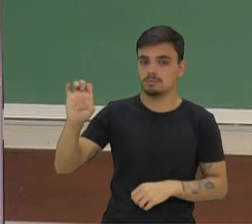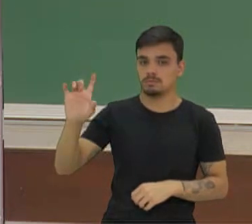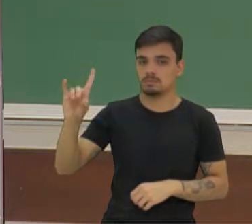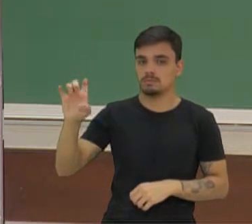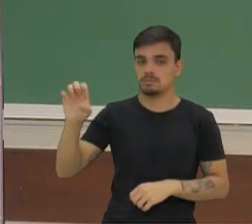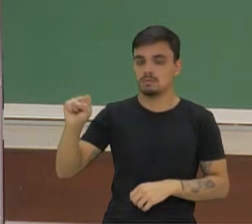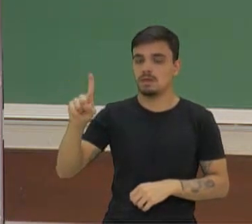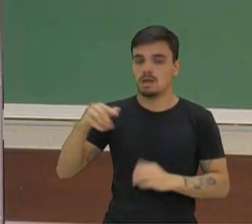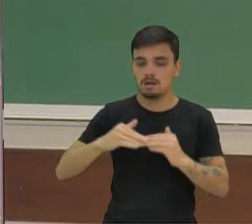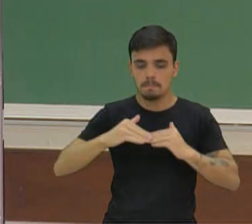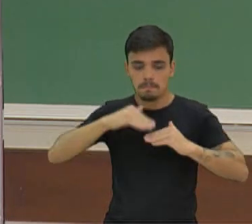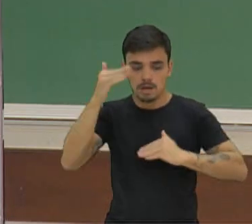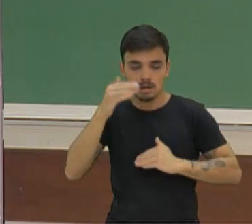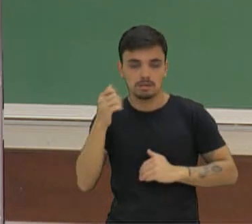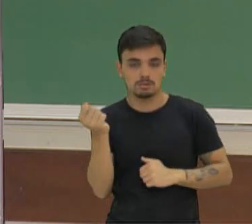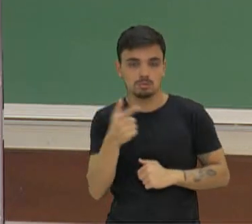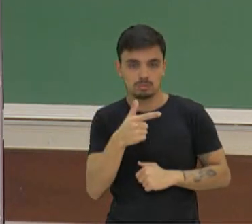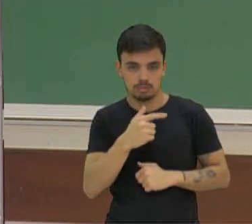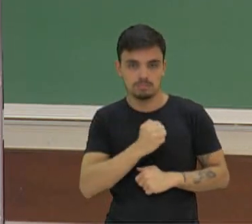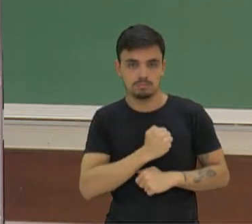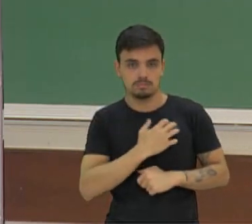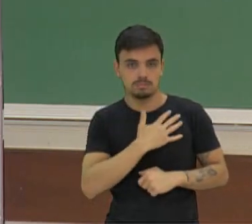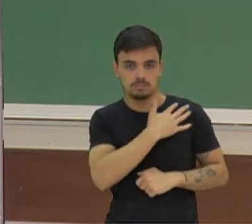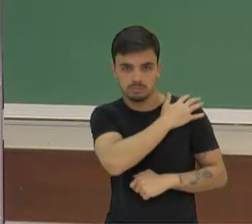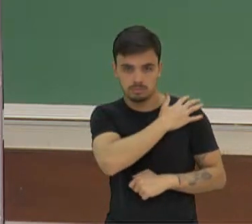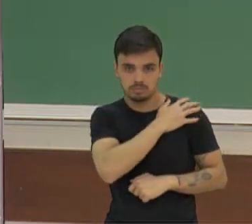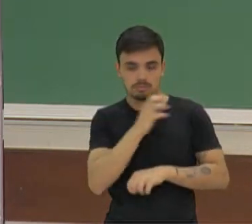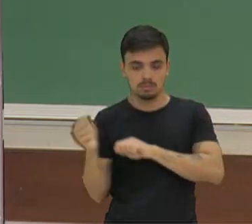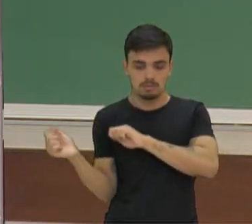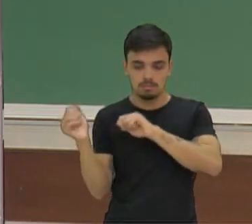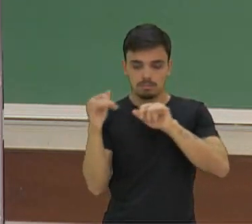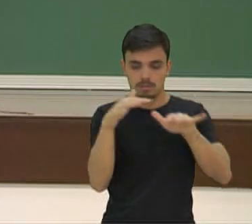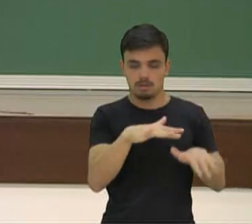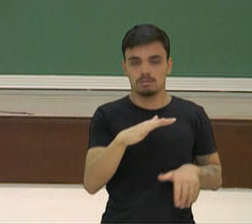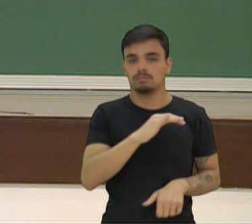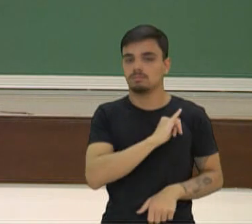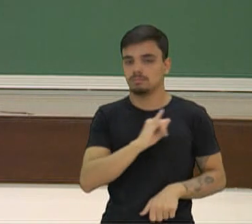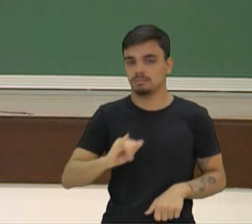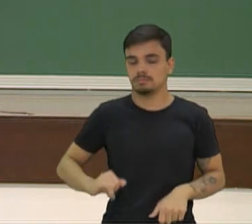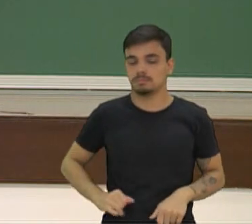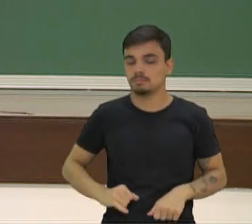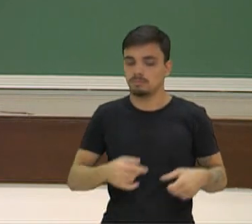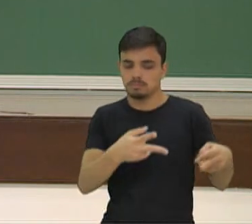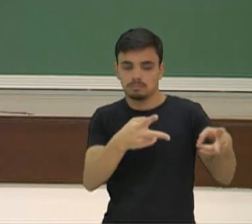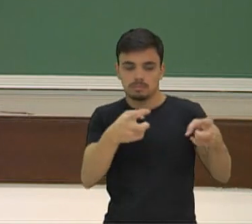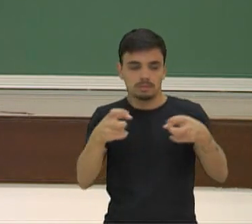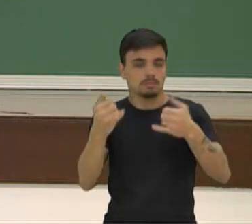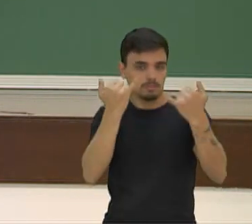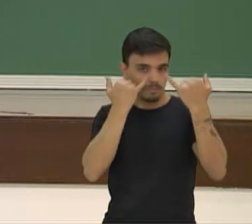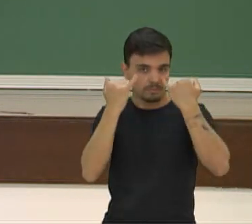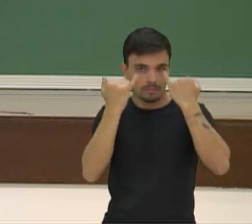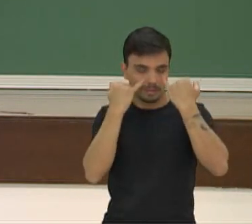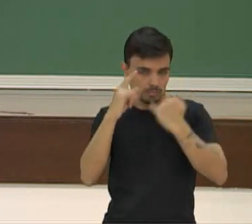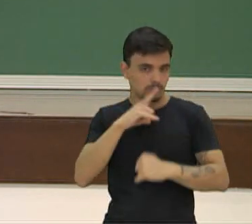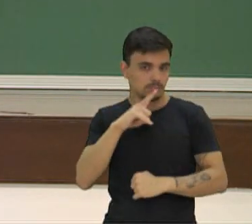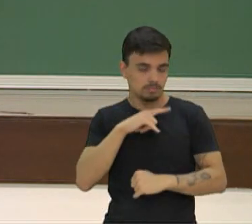número de soldados enviados pelas tropas imperiais. Pelo menos analisando as informações que nós